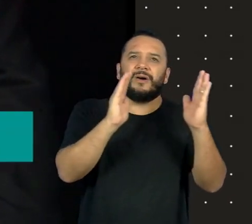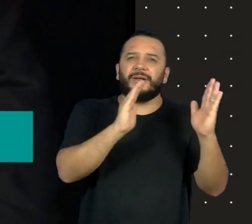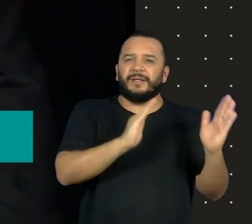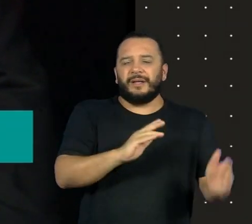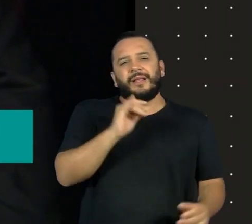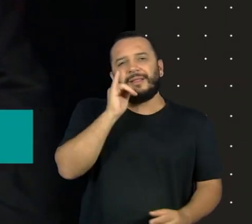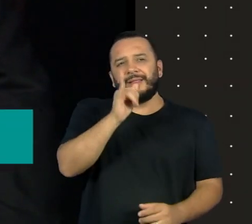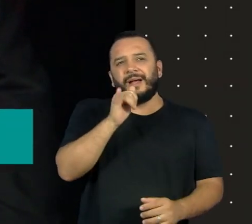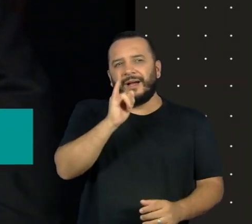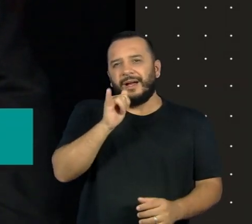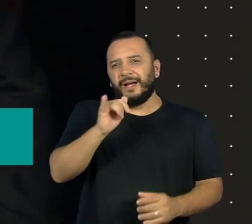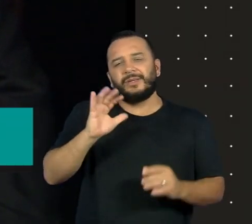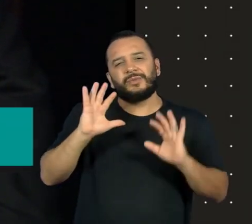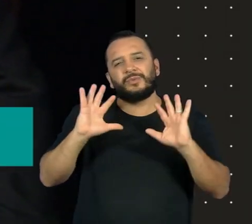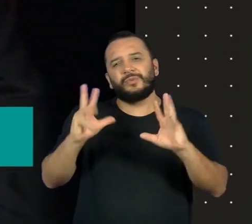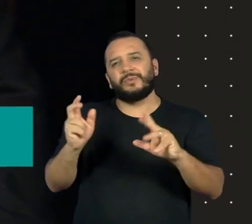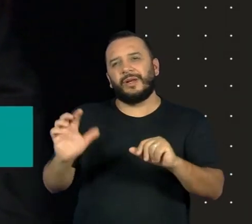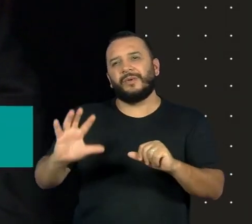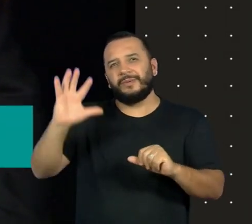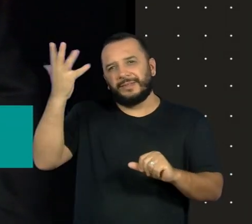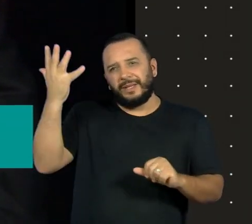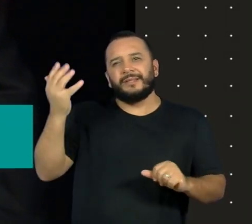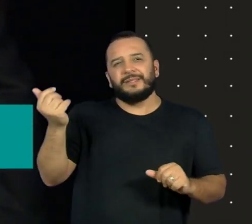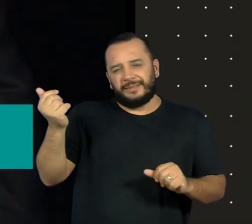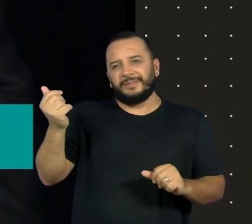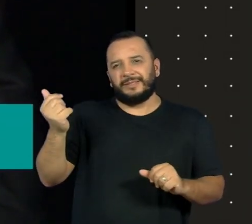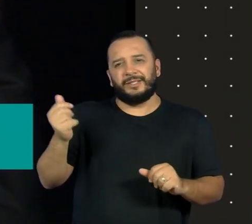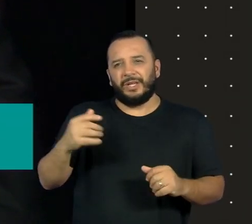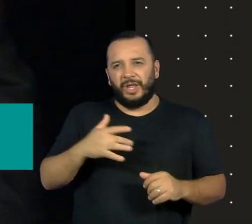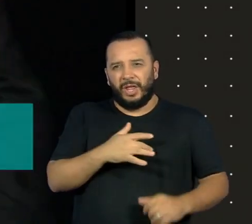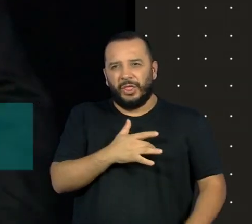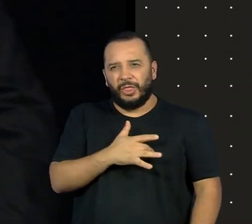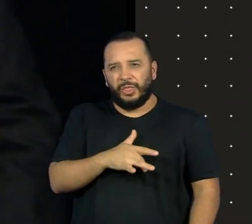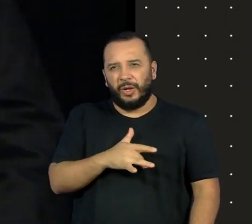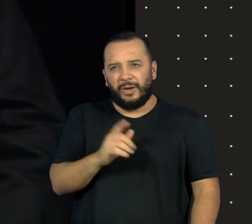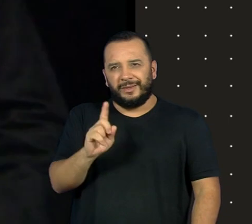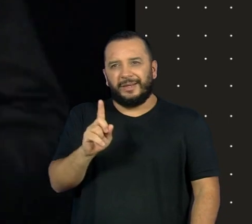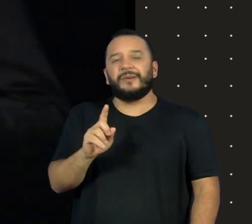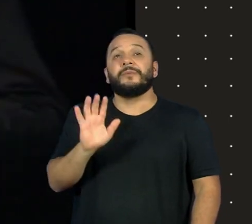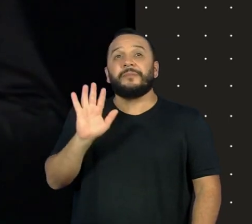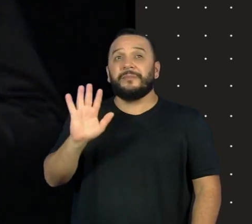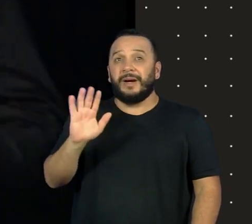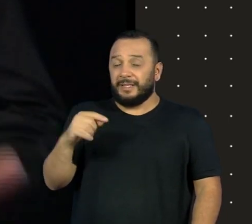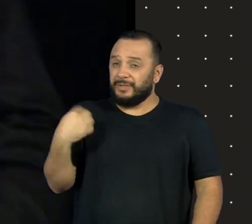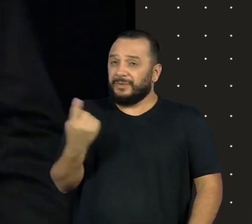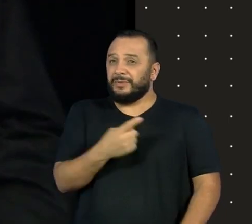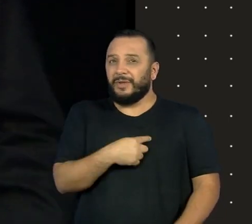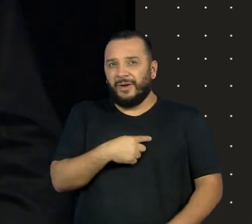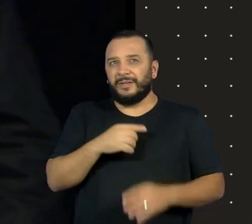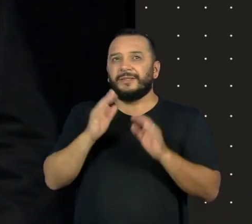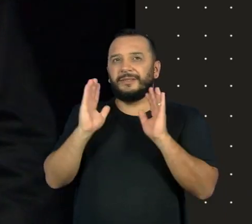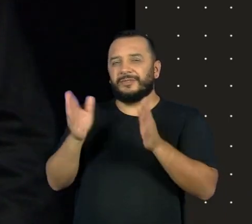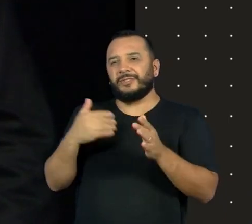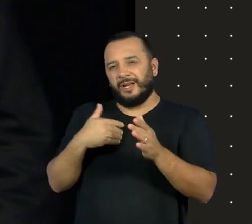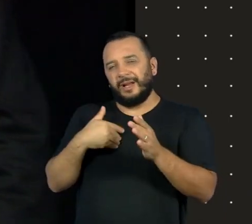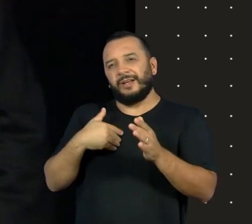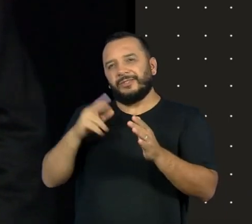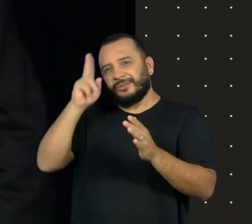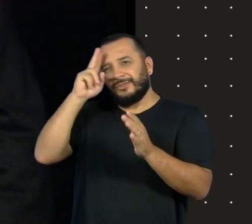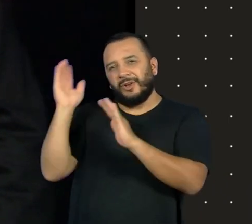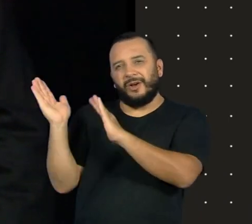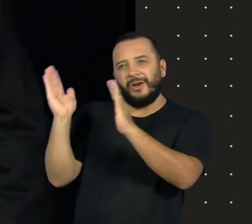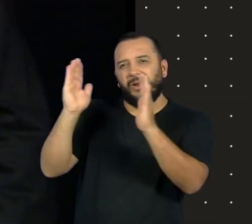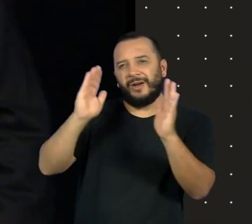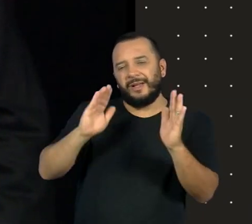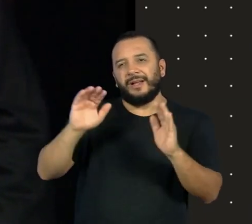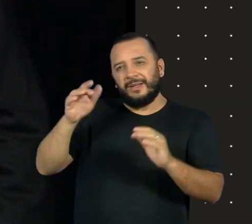que se interpôs em sua frente, sem piedade. Mas inconscientemente, porque nossos clássicos eram homens honrados. Schubert, por